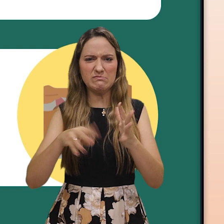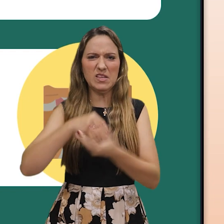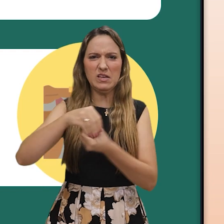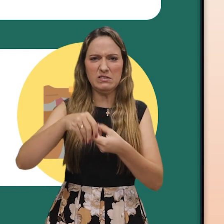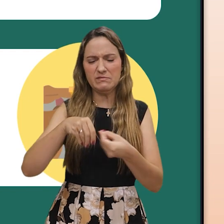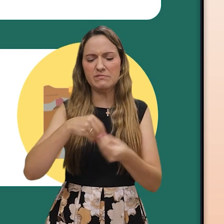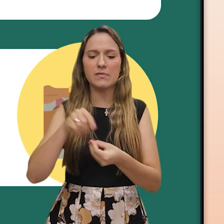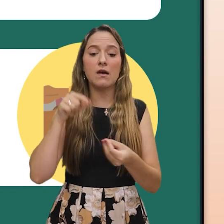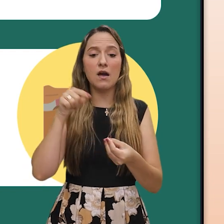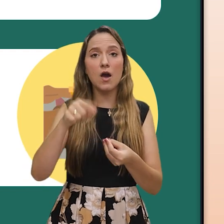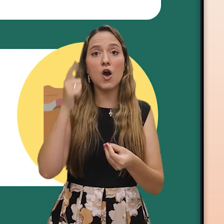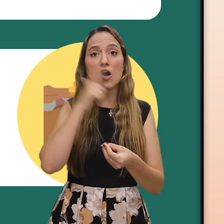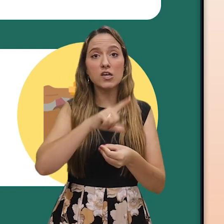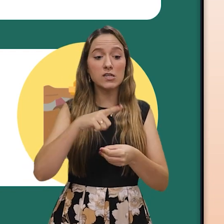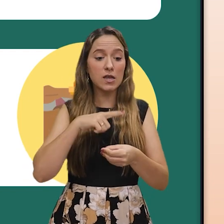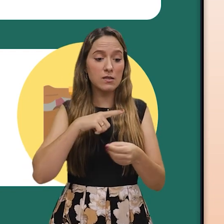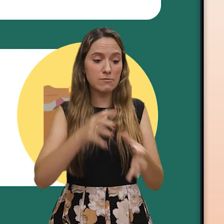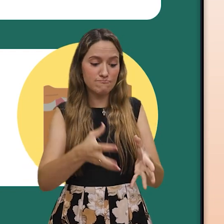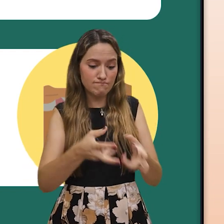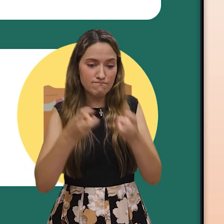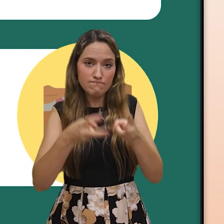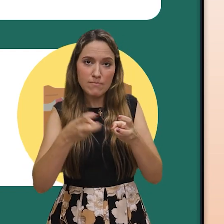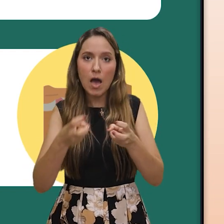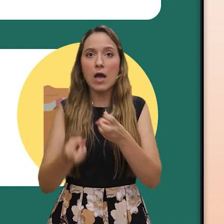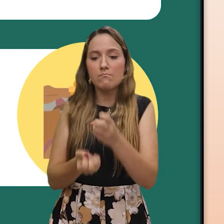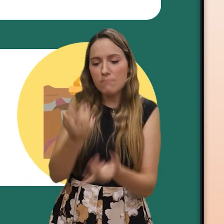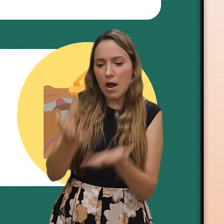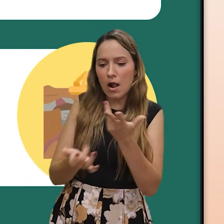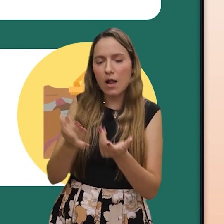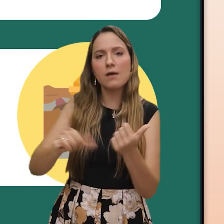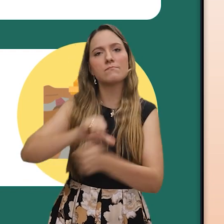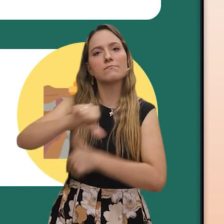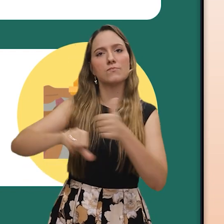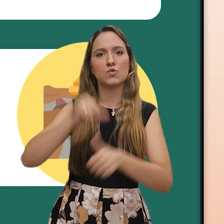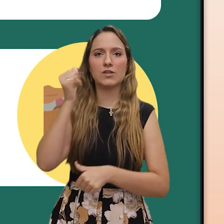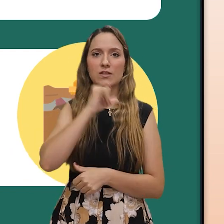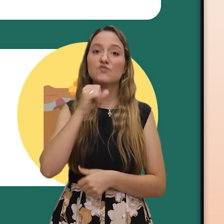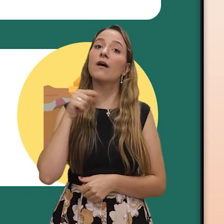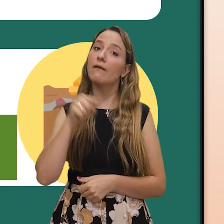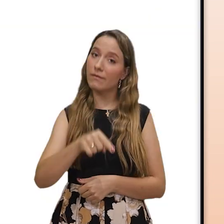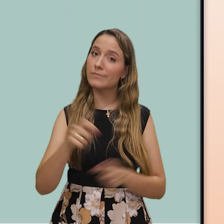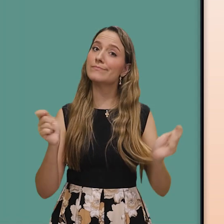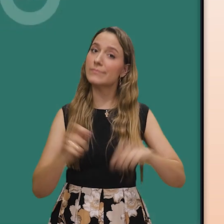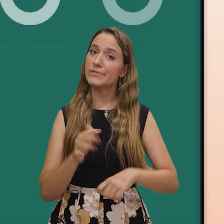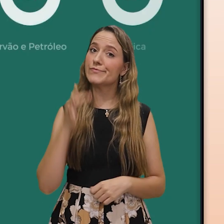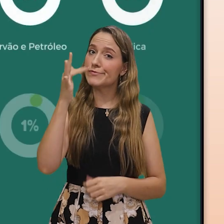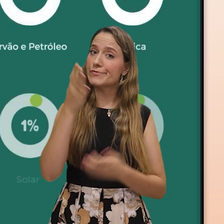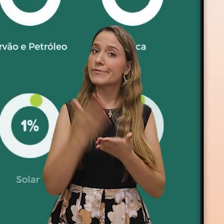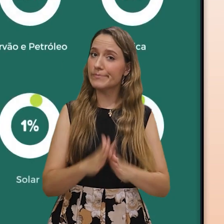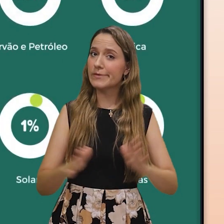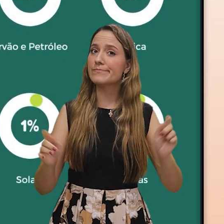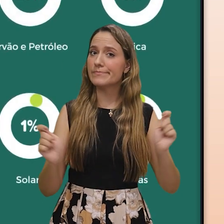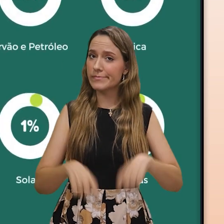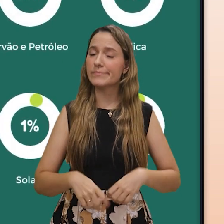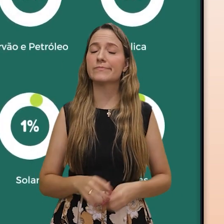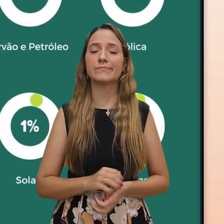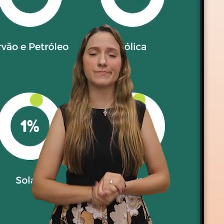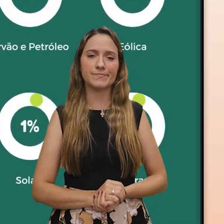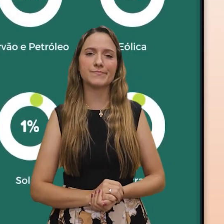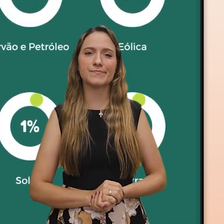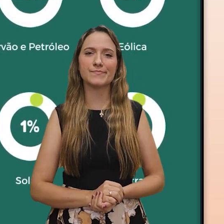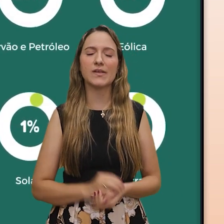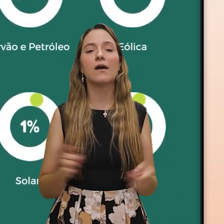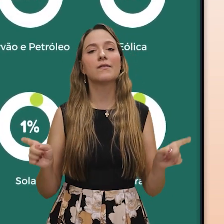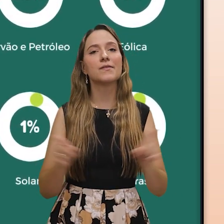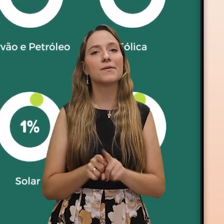e queimamos esse carvão para criar energia. É um recurso também não renovável. Além de